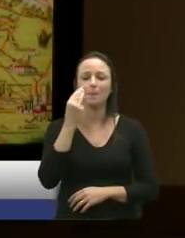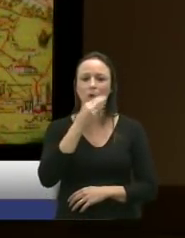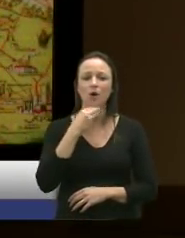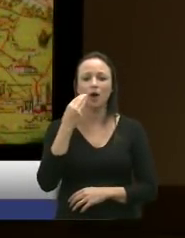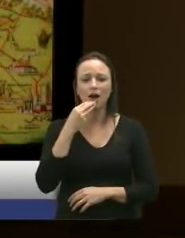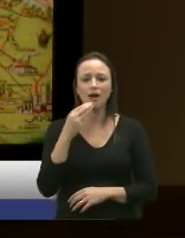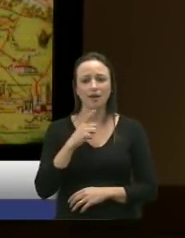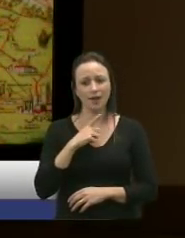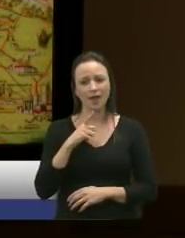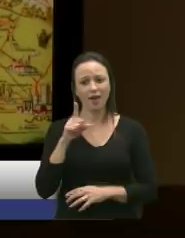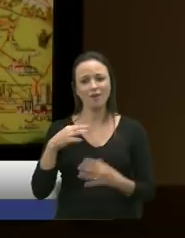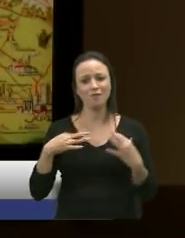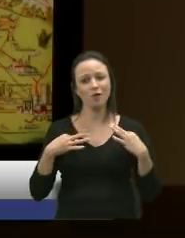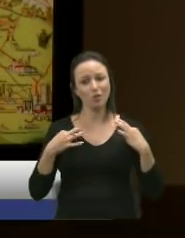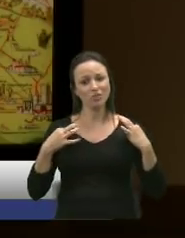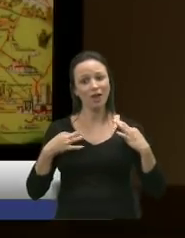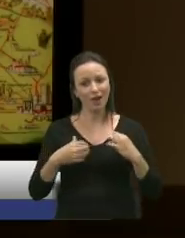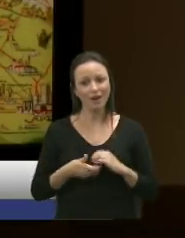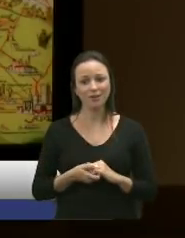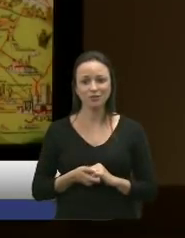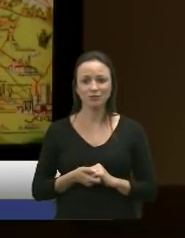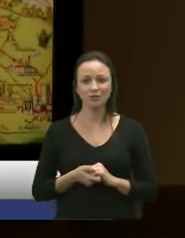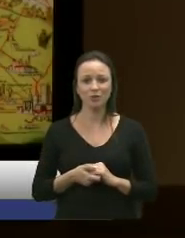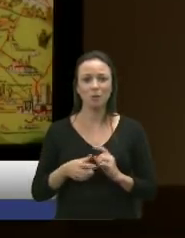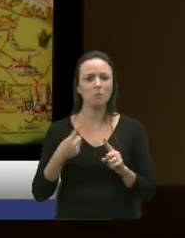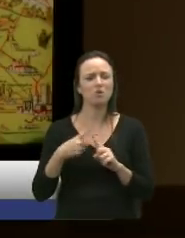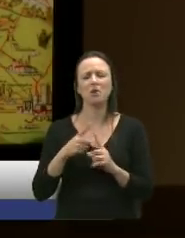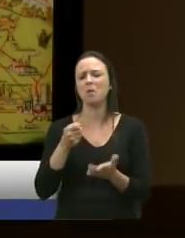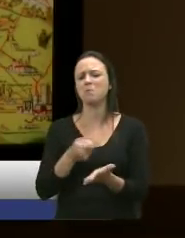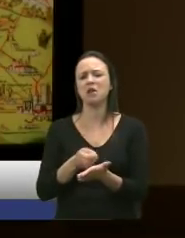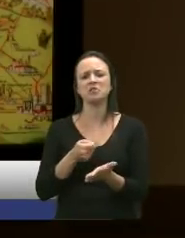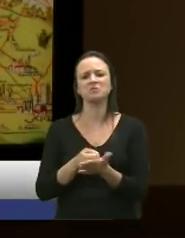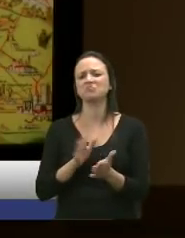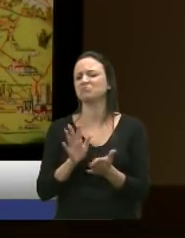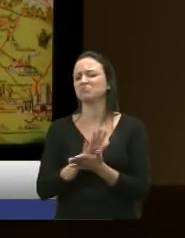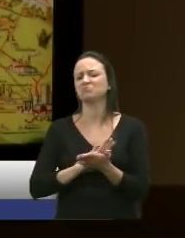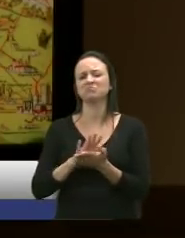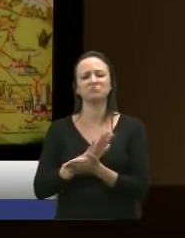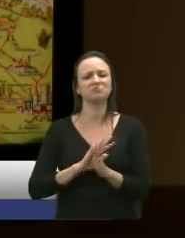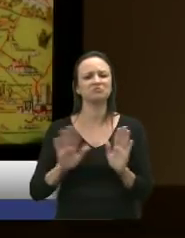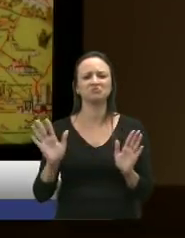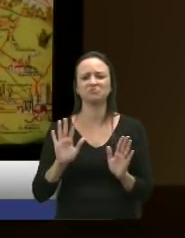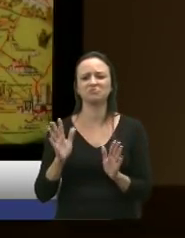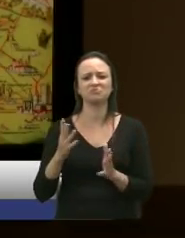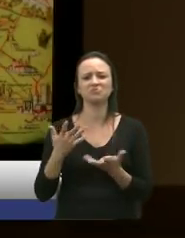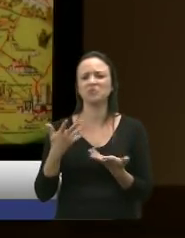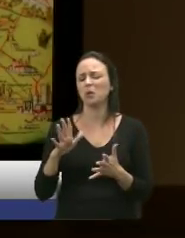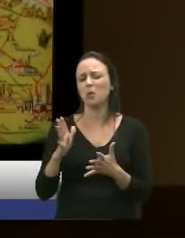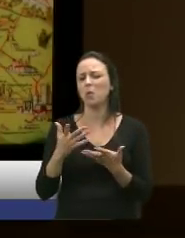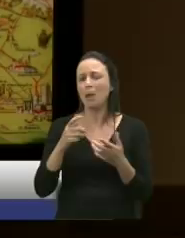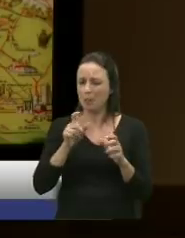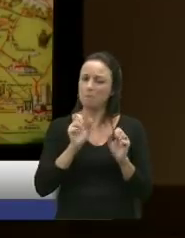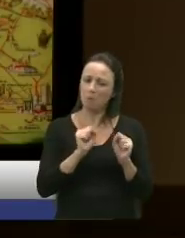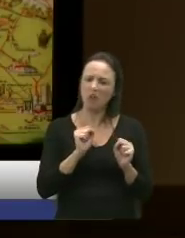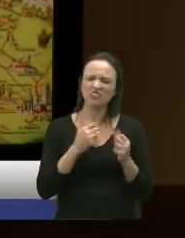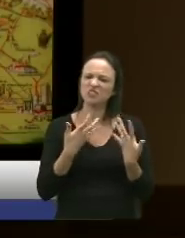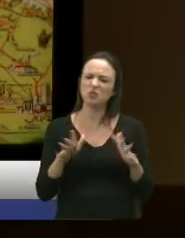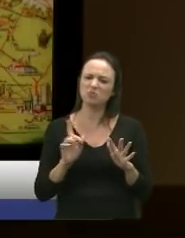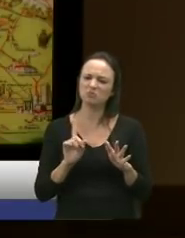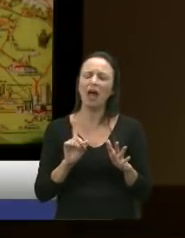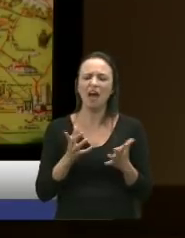voluntário, né? Porque ele não tinha obrigação nenhuma. Ele poderia ter dado um jeito e não participar, mas ele fez